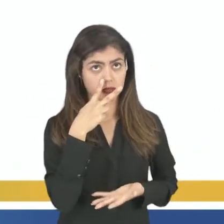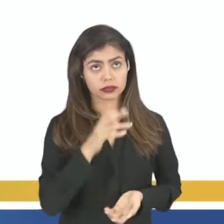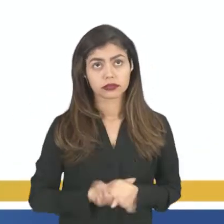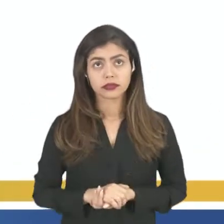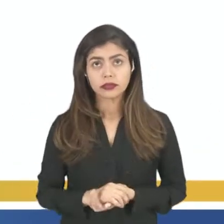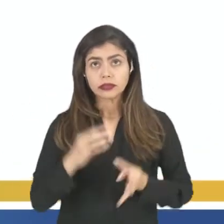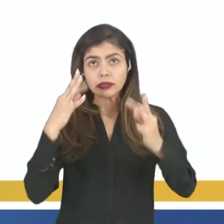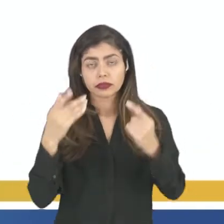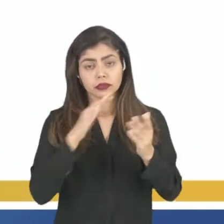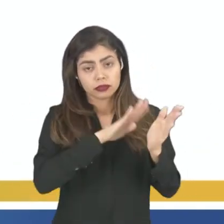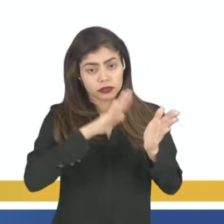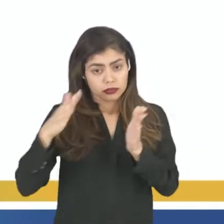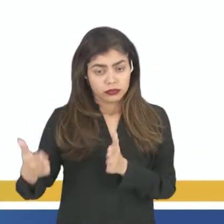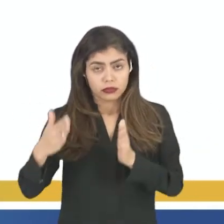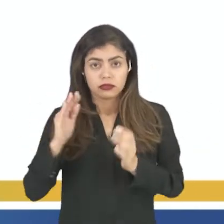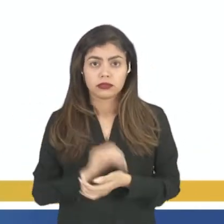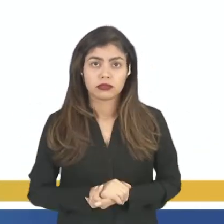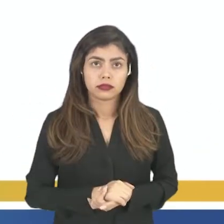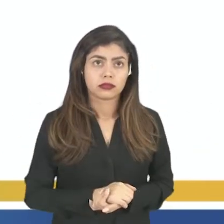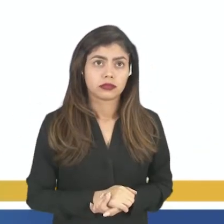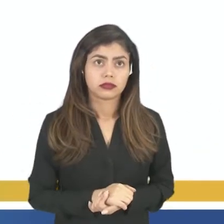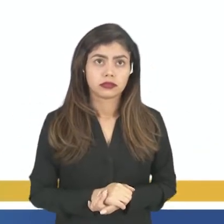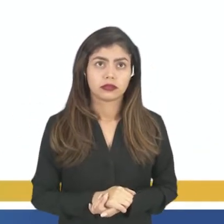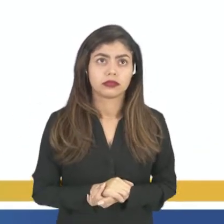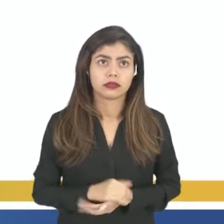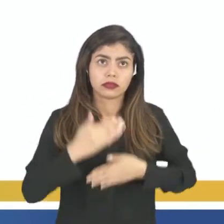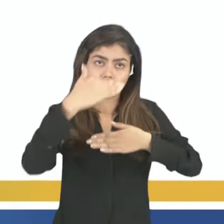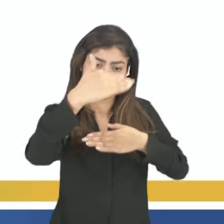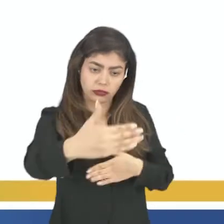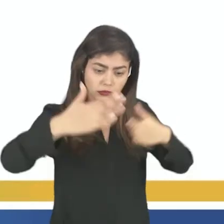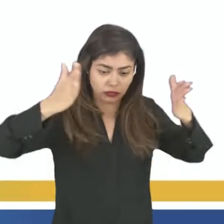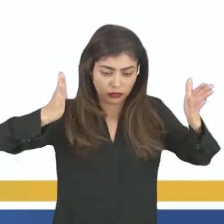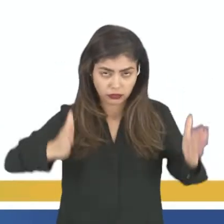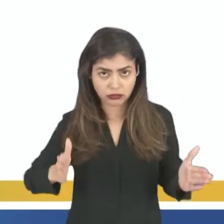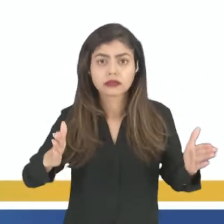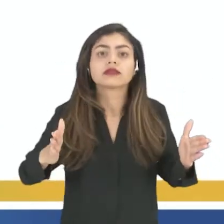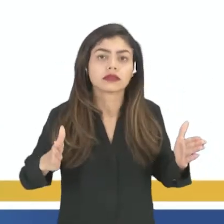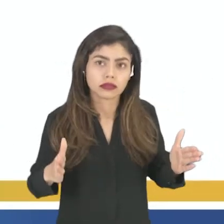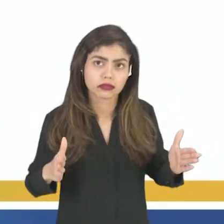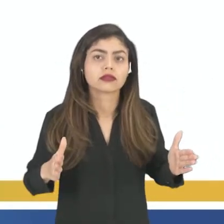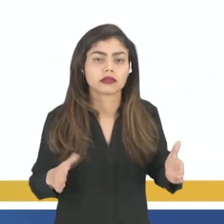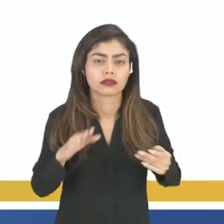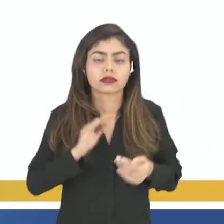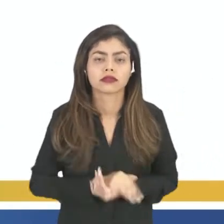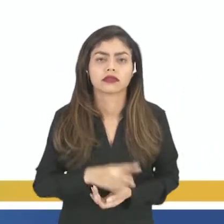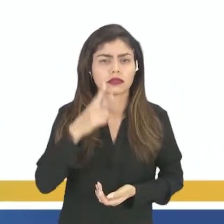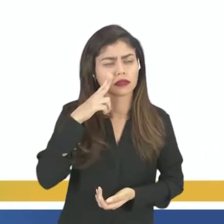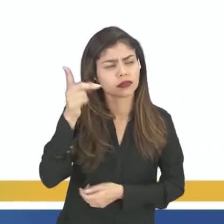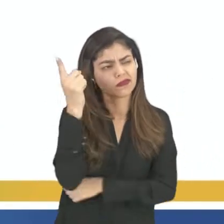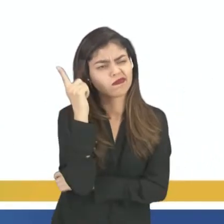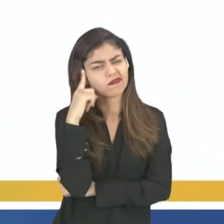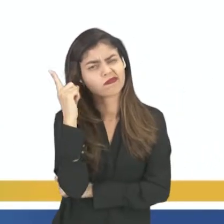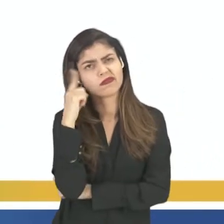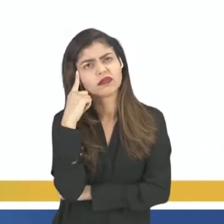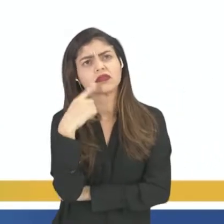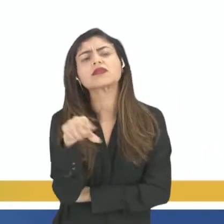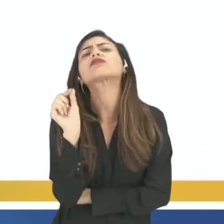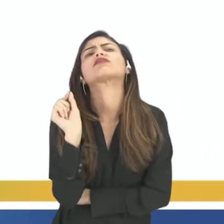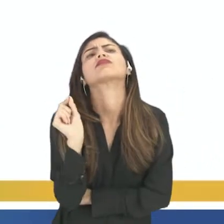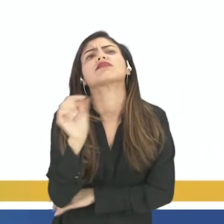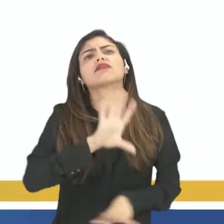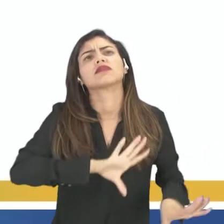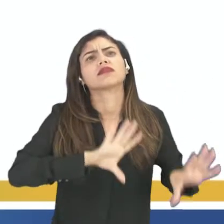ao lado um bloco de mármore, né? Então a gente fica pensando, o que